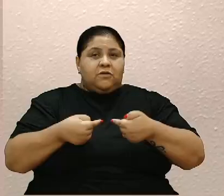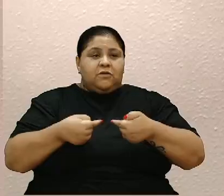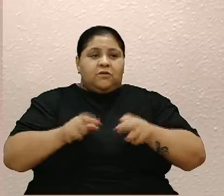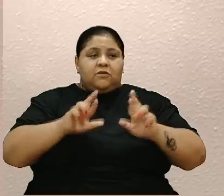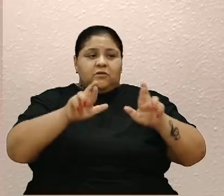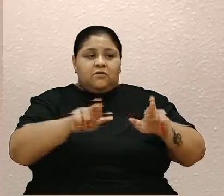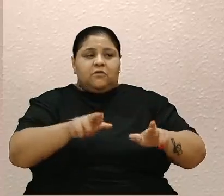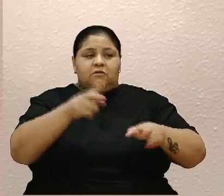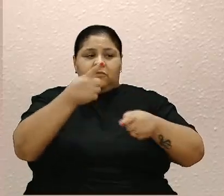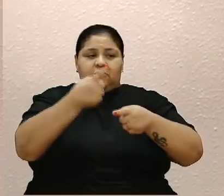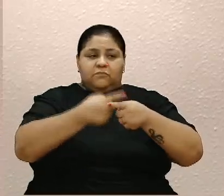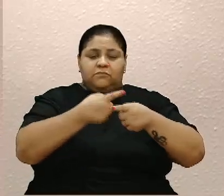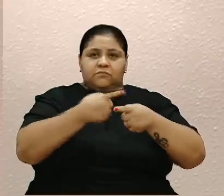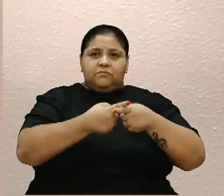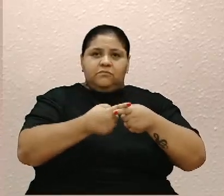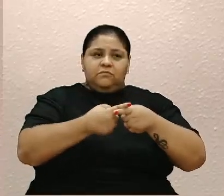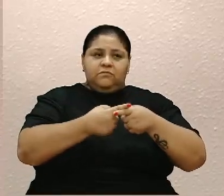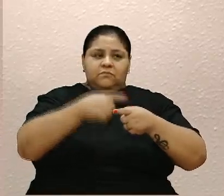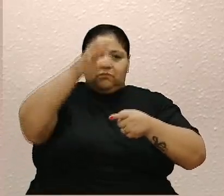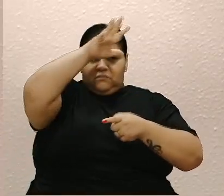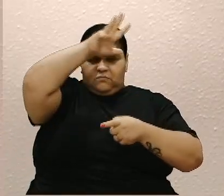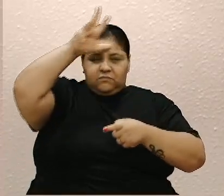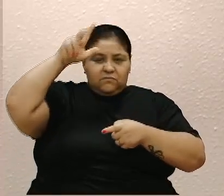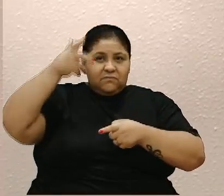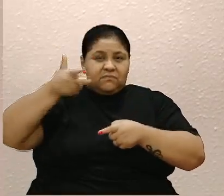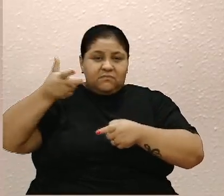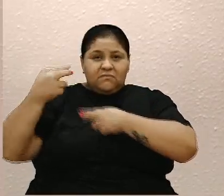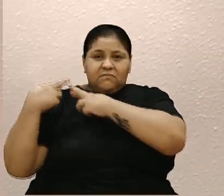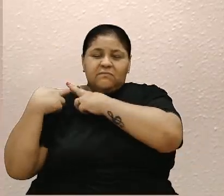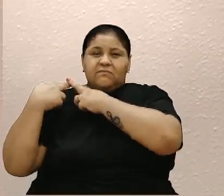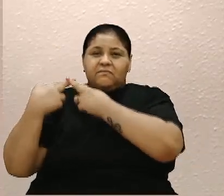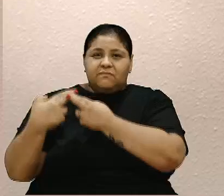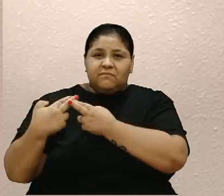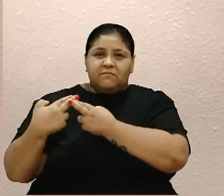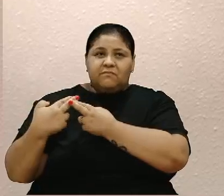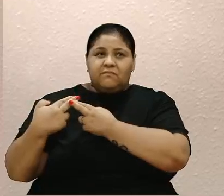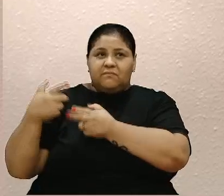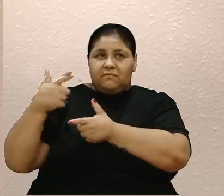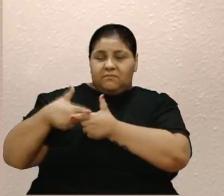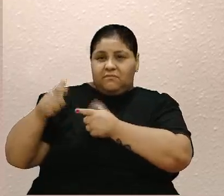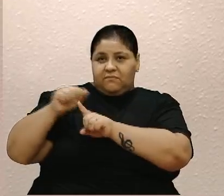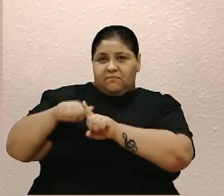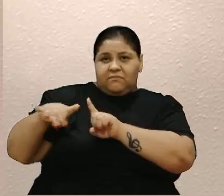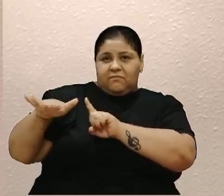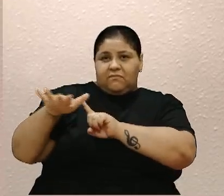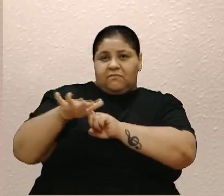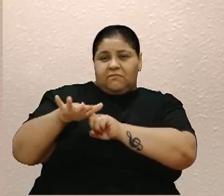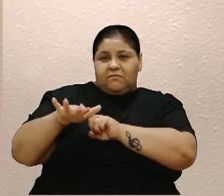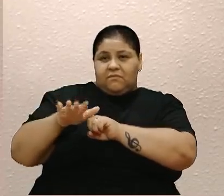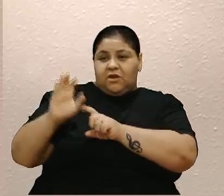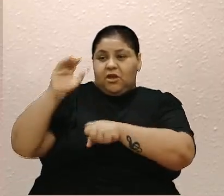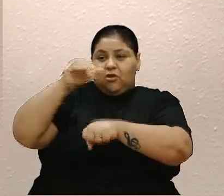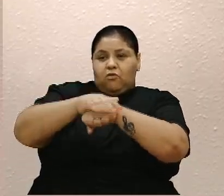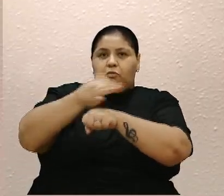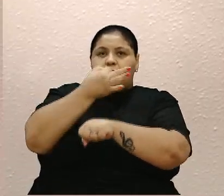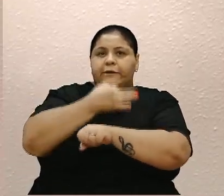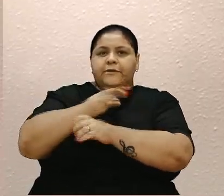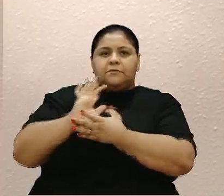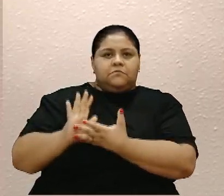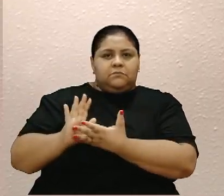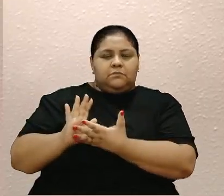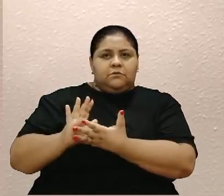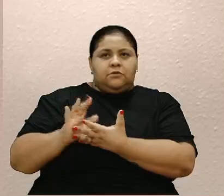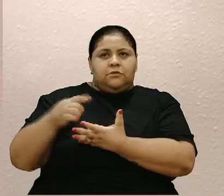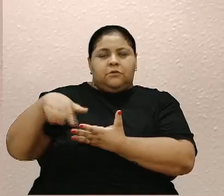o porquê que os municípios não querem se responsabilizar com os seus problemas sociais e jogam isso para Caxias do Sul. Talvez